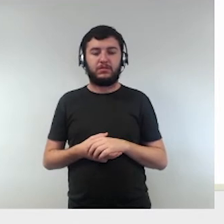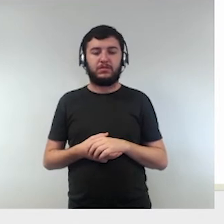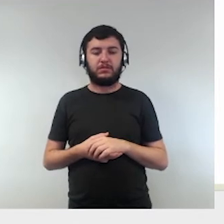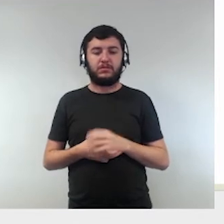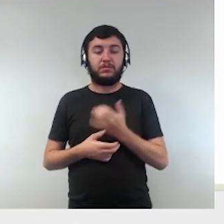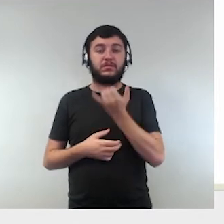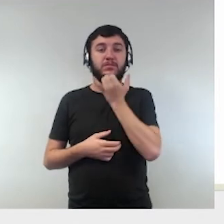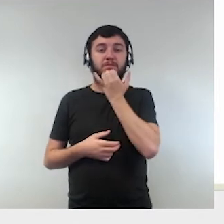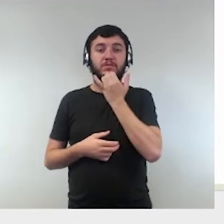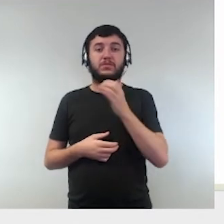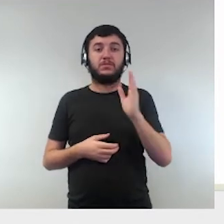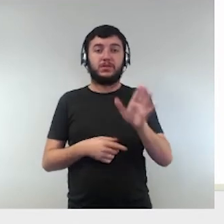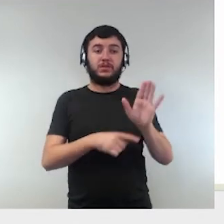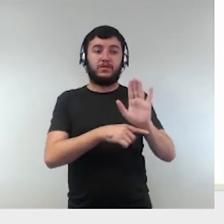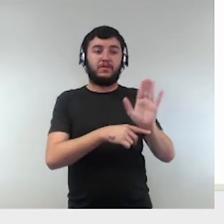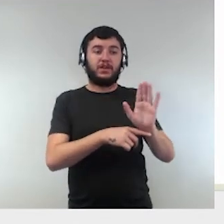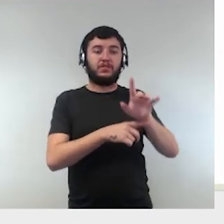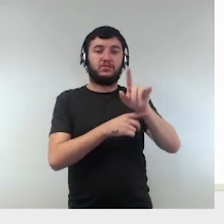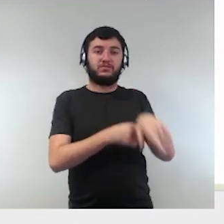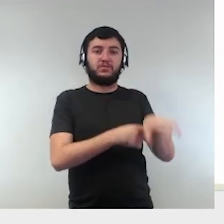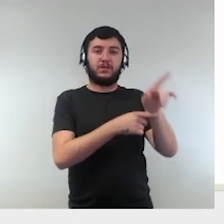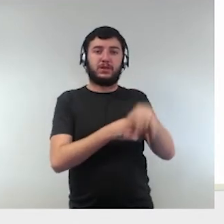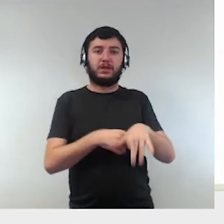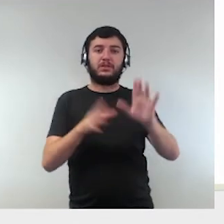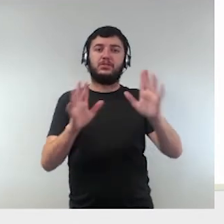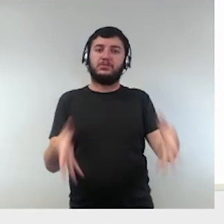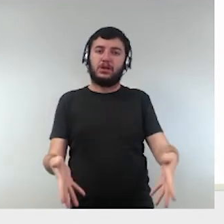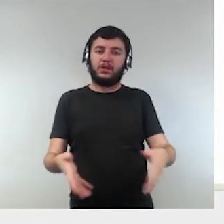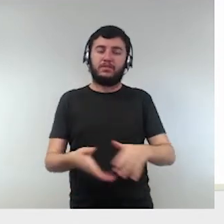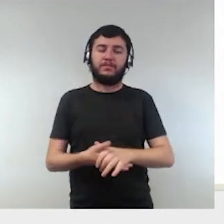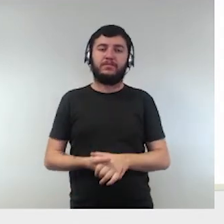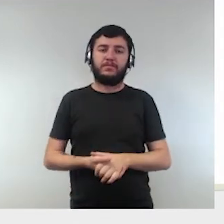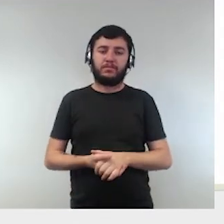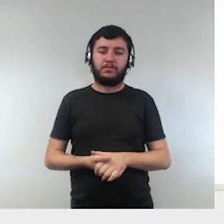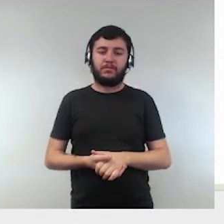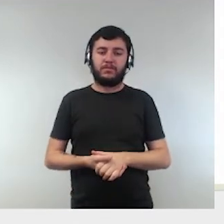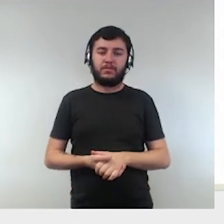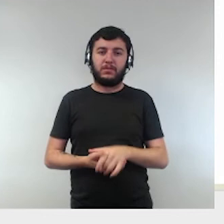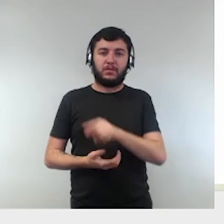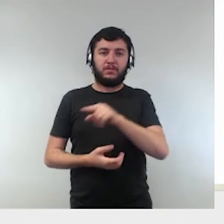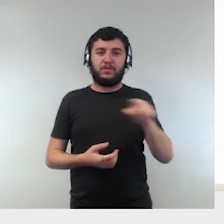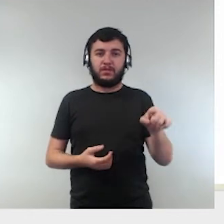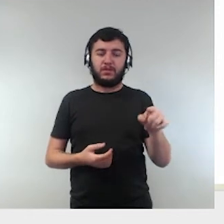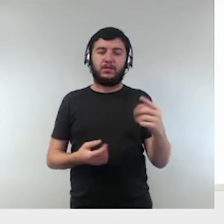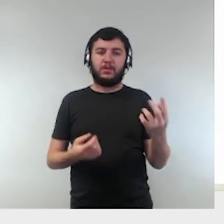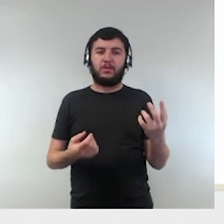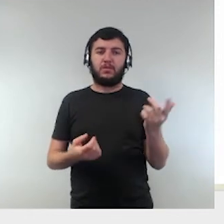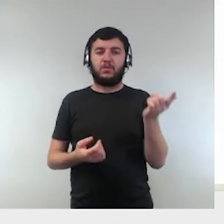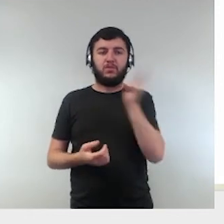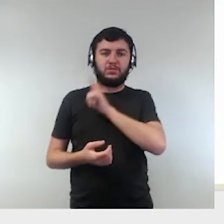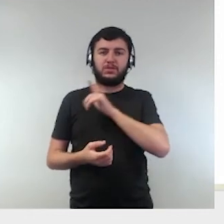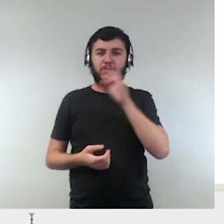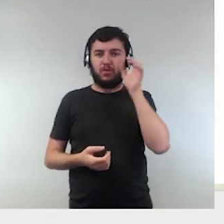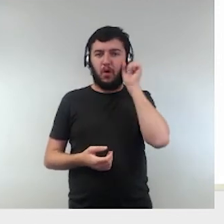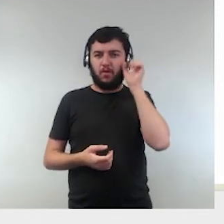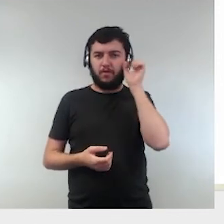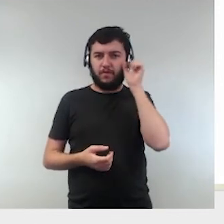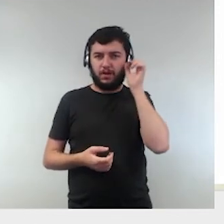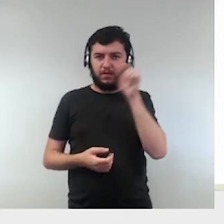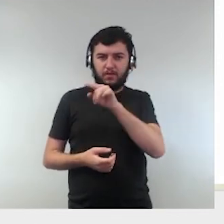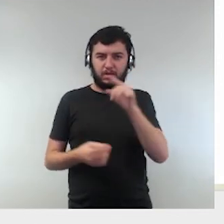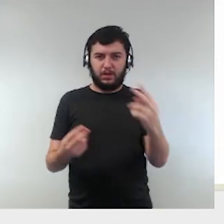Desculpa, já cancelei o vídeo aqui. Estão me ouvindo agora? Estão me ouvindo? Está